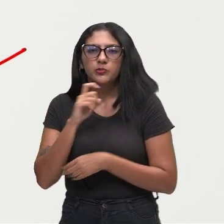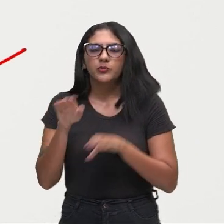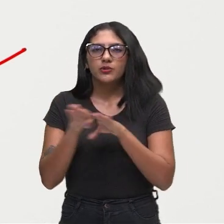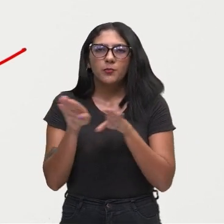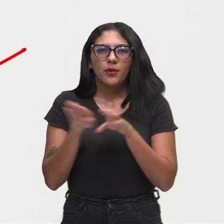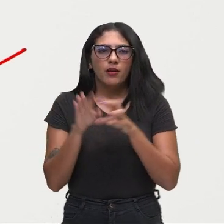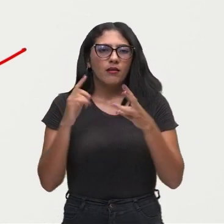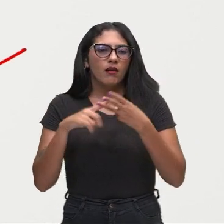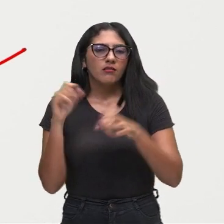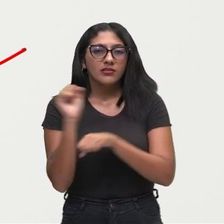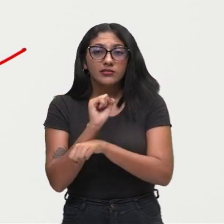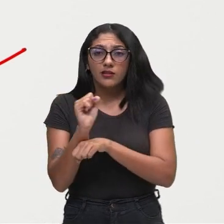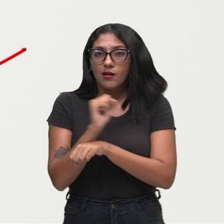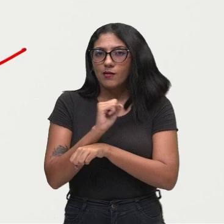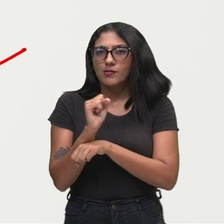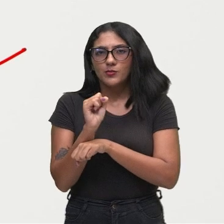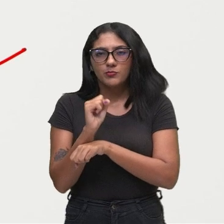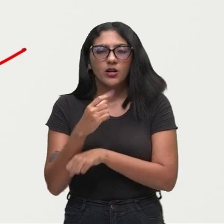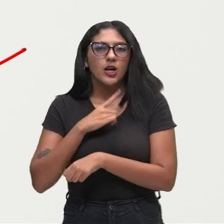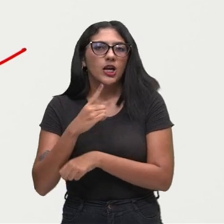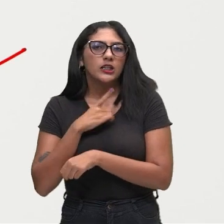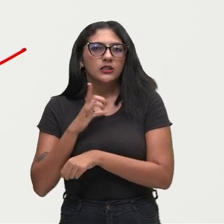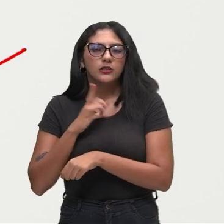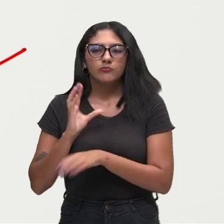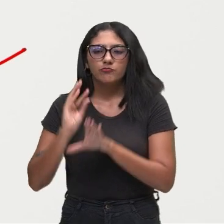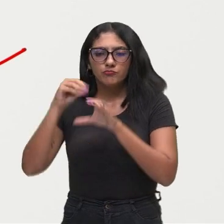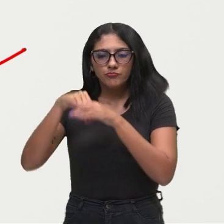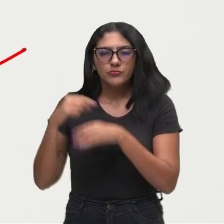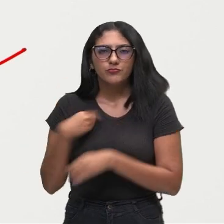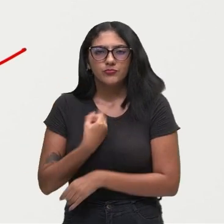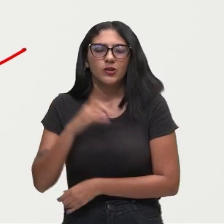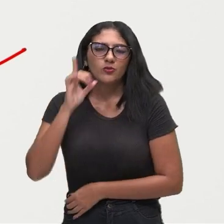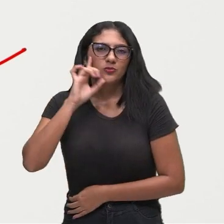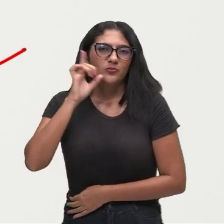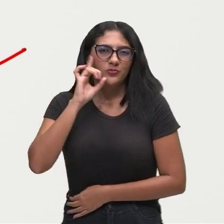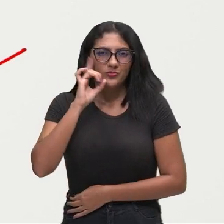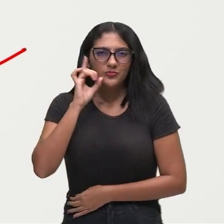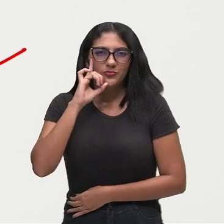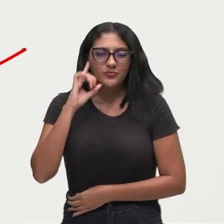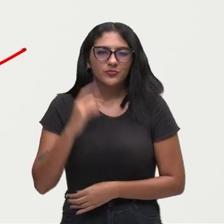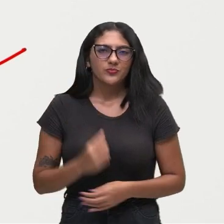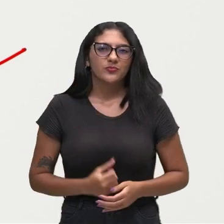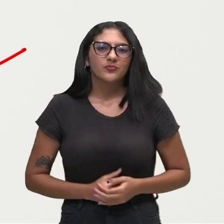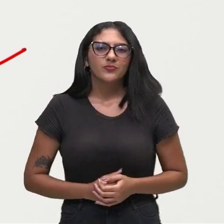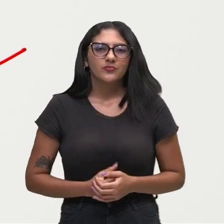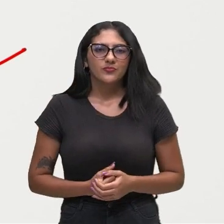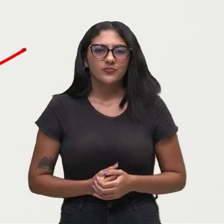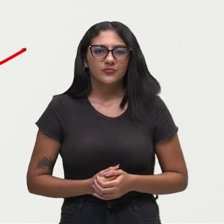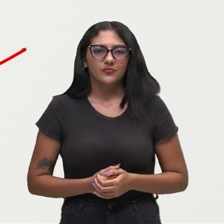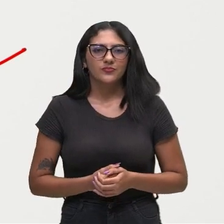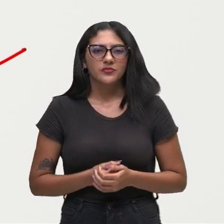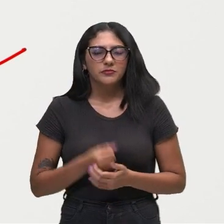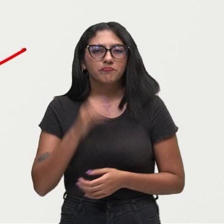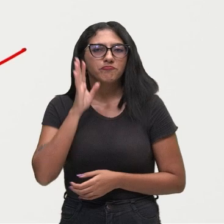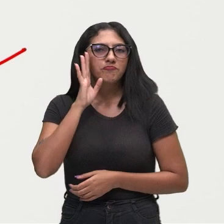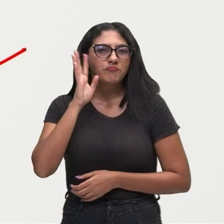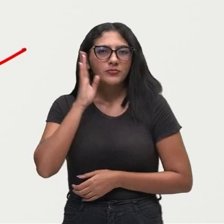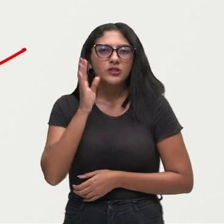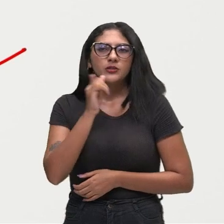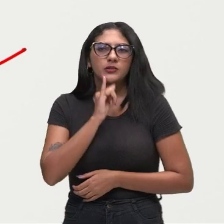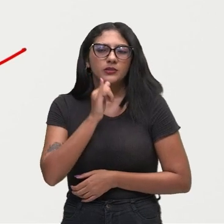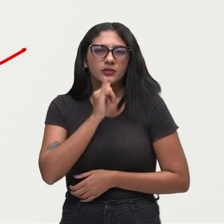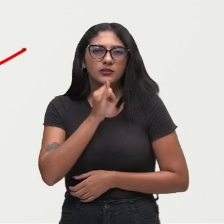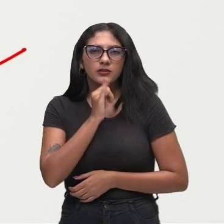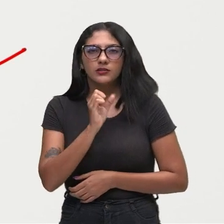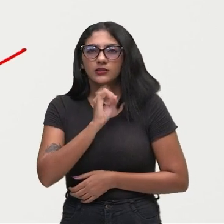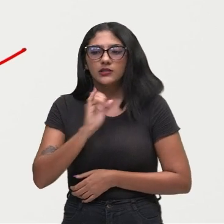que estão no nosso dia a dia, né? Imaginem o quanto que